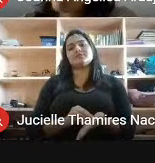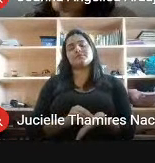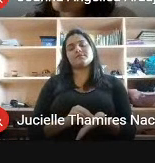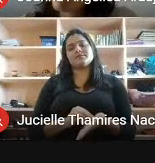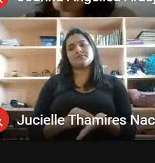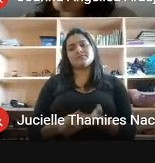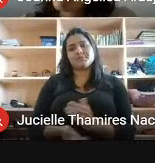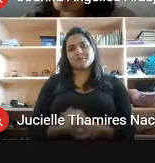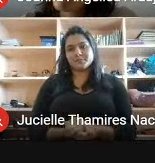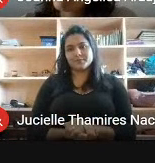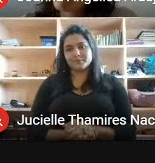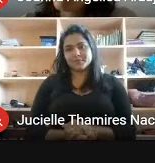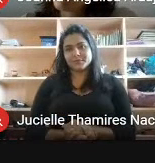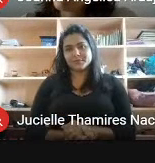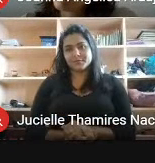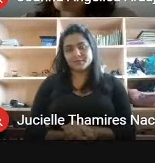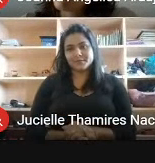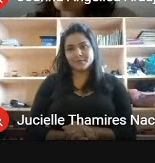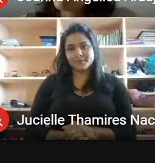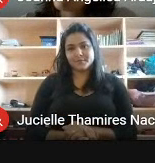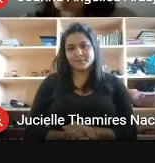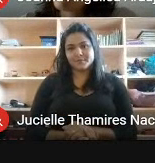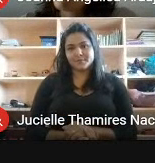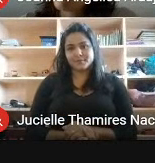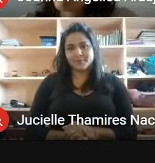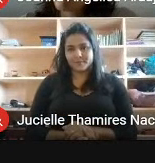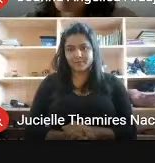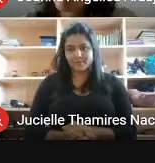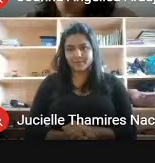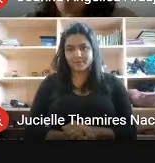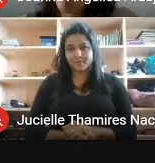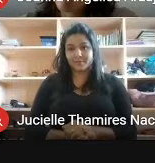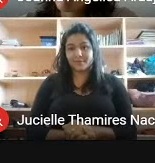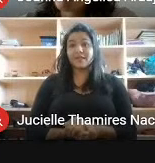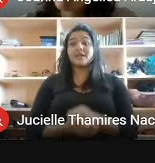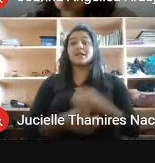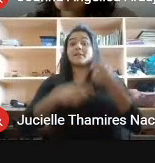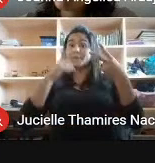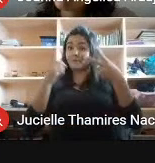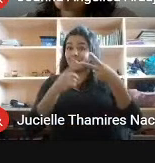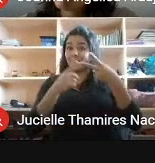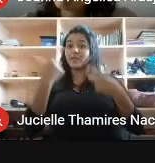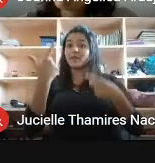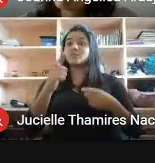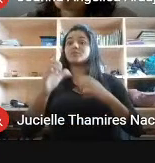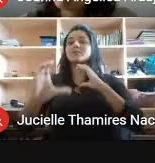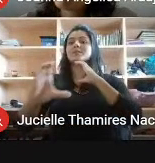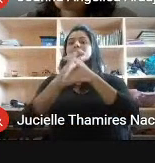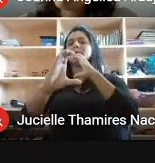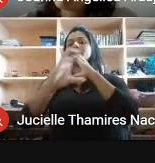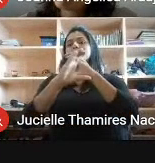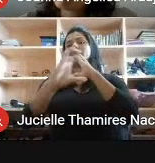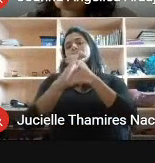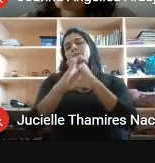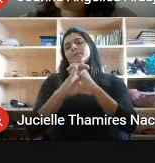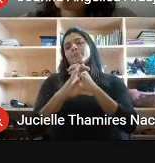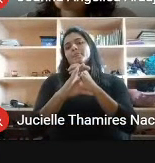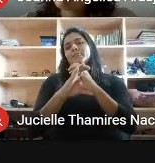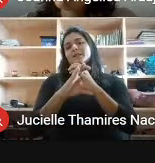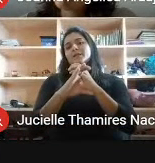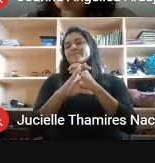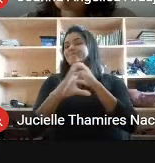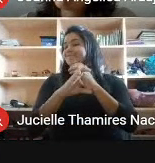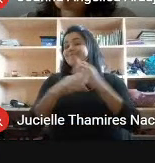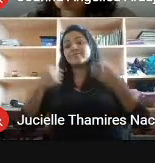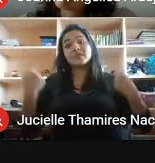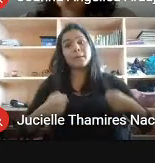têm muito mais competência do que eu para falar, é a questão da comunicação. Né? A comunicação é fundamental. Como a